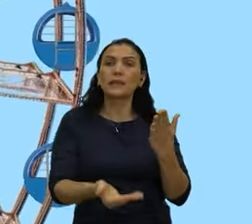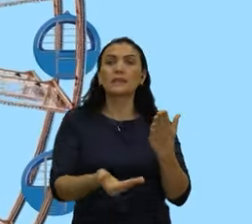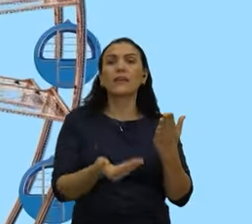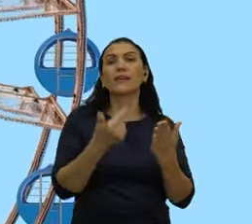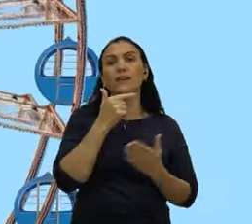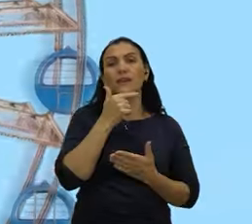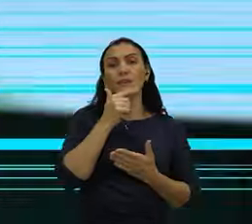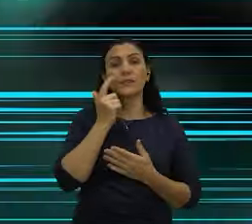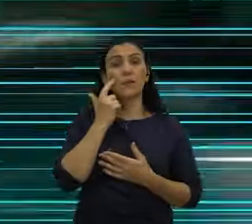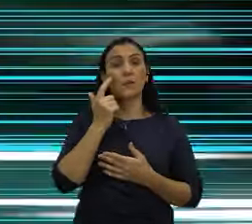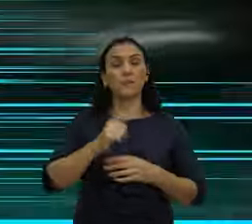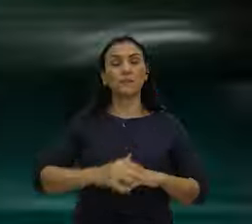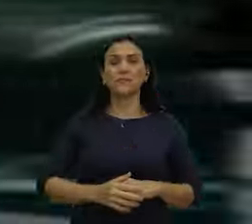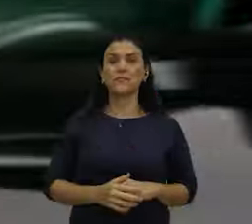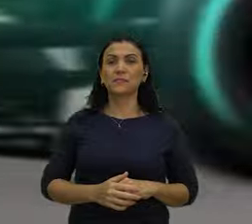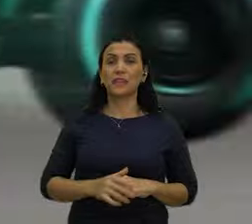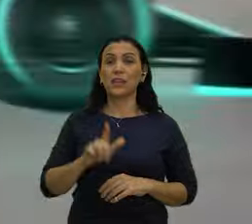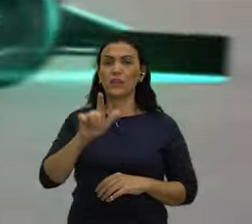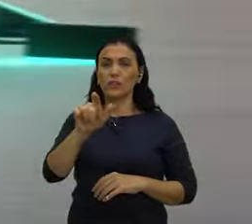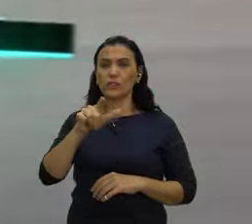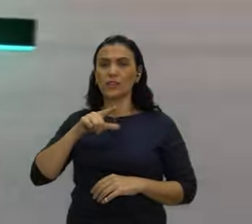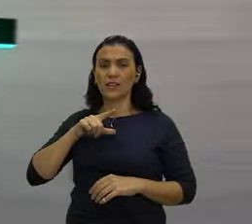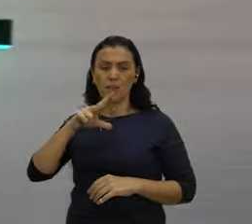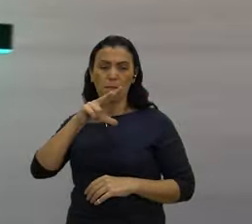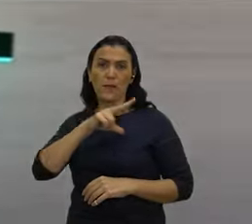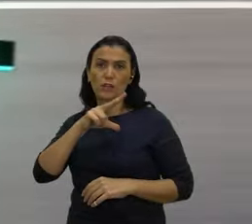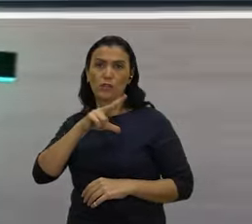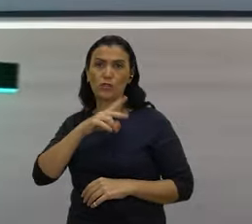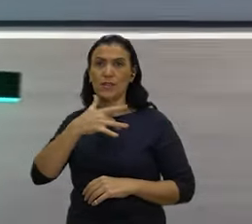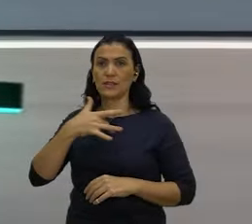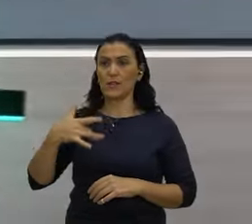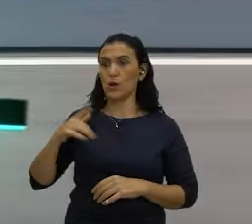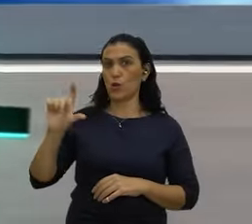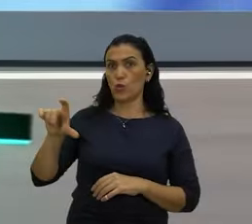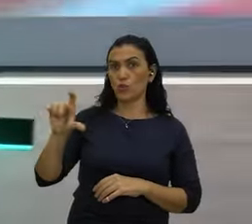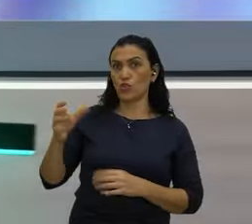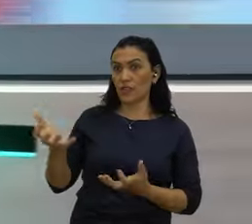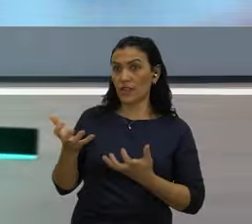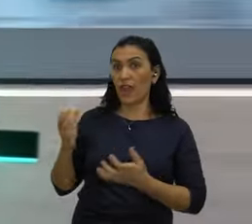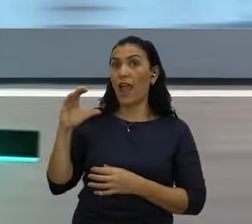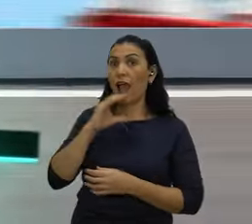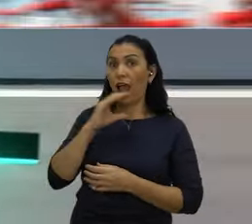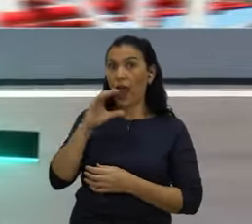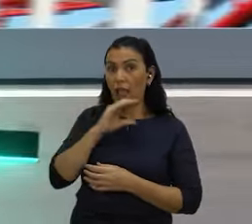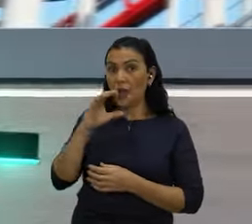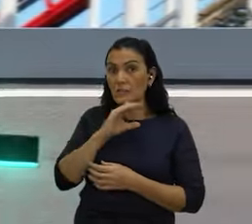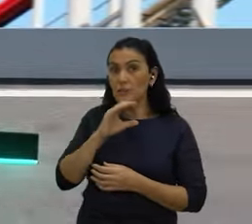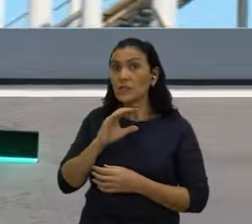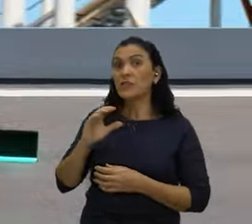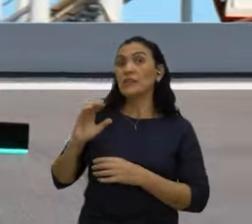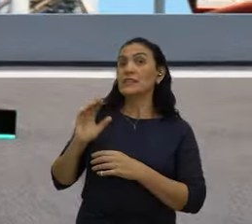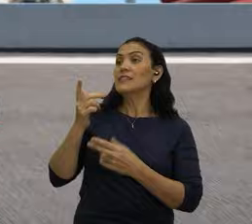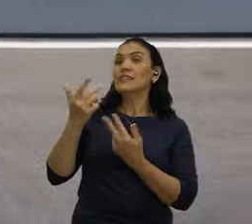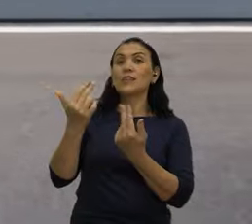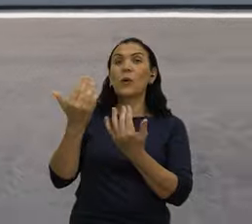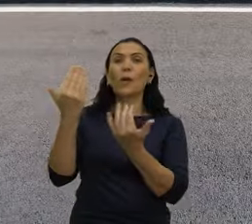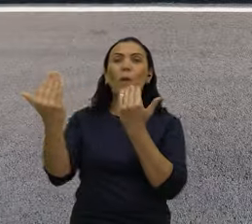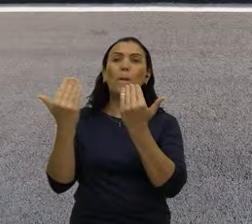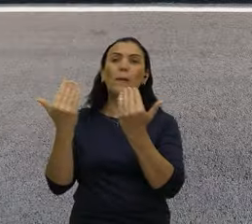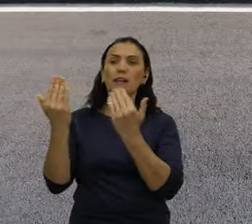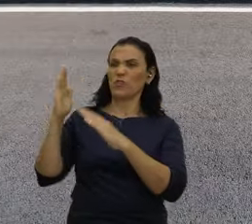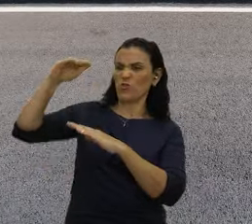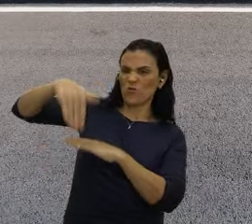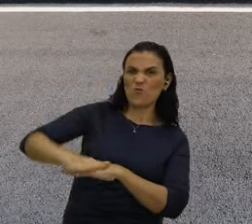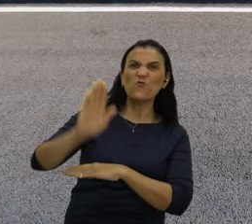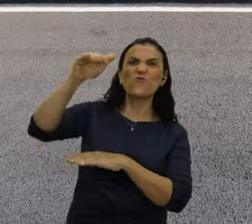toda a graça. Já quem tem plano de saúde e quer uma coisa mais rápida, aí sim tem que buscar um brinquedo como a